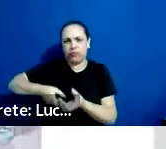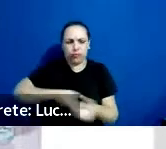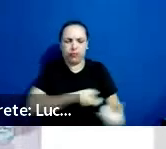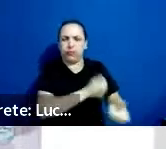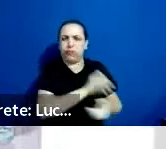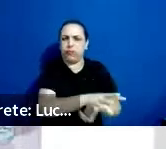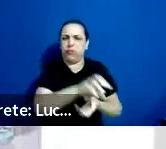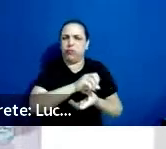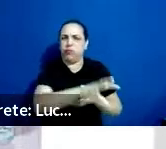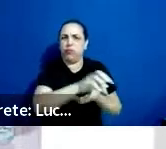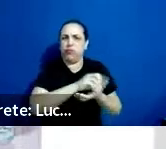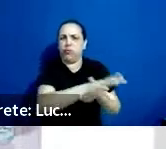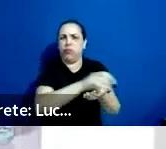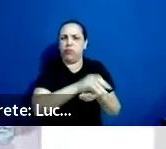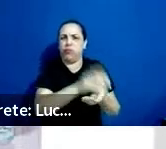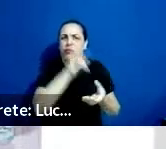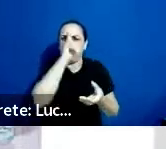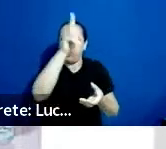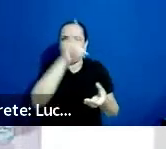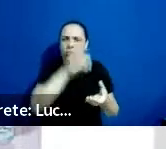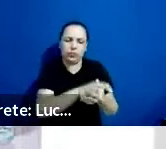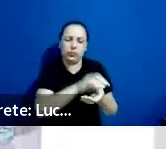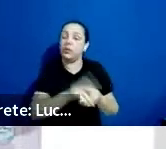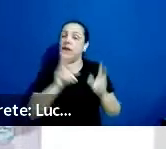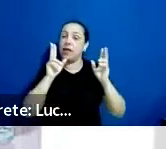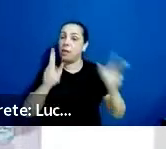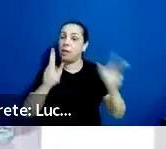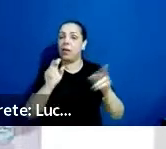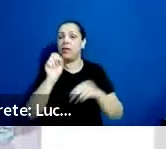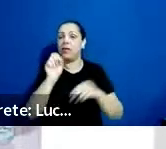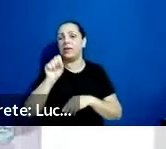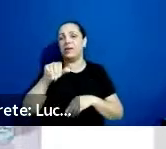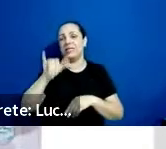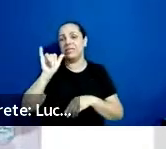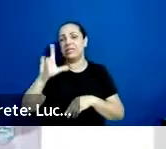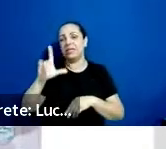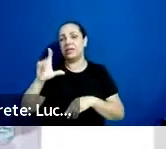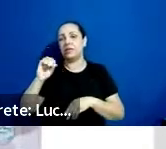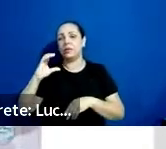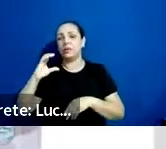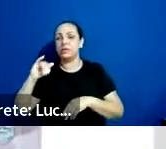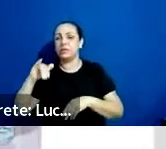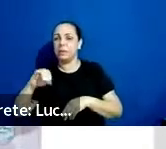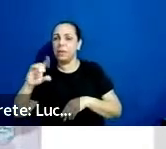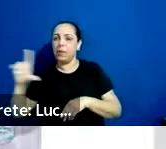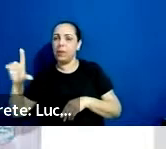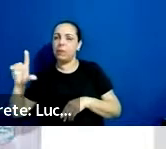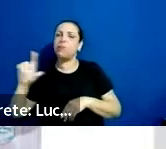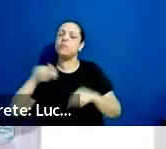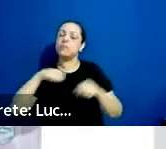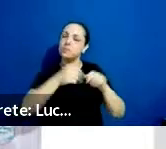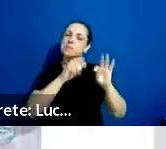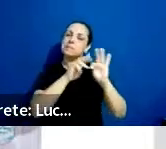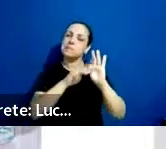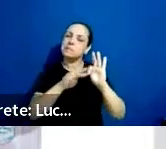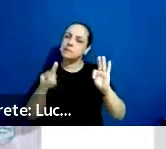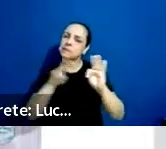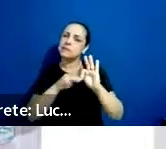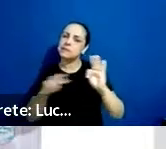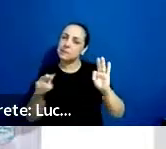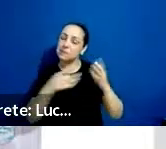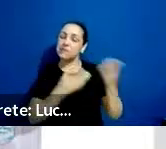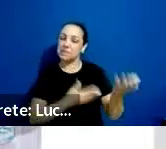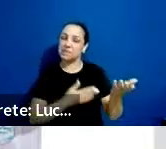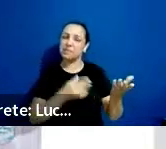leve. Então, essa água ela vai passar por todos os vasinhos do nosso organismo. E olha só como é fácil de usar. A gente tem a